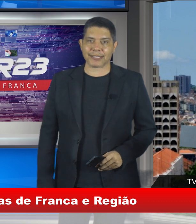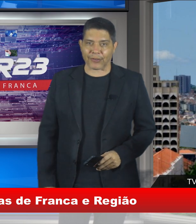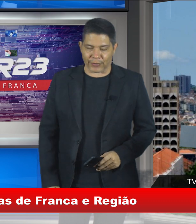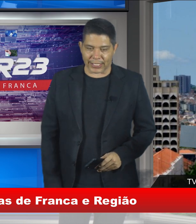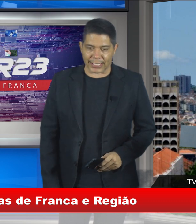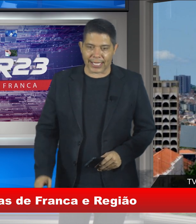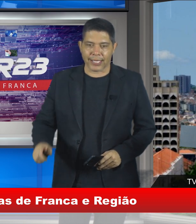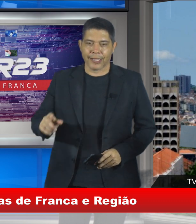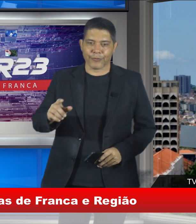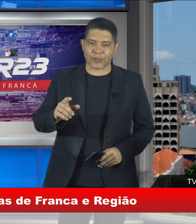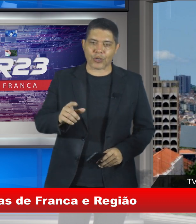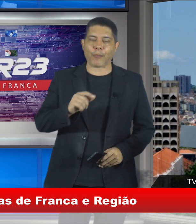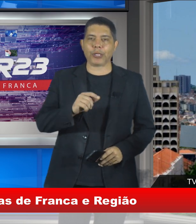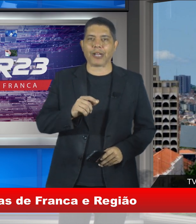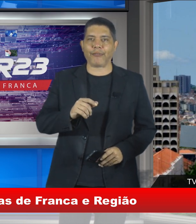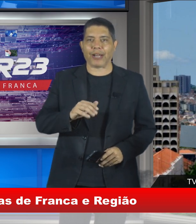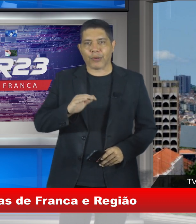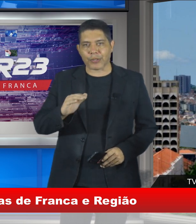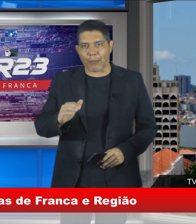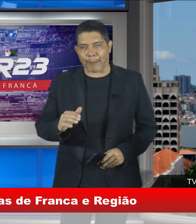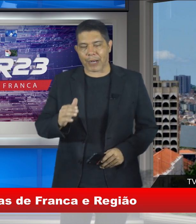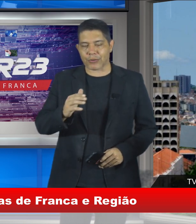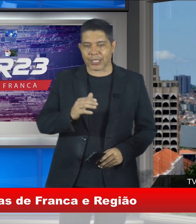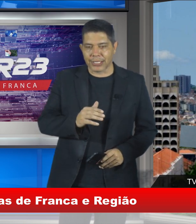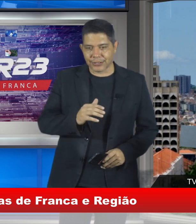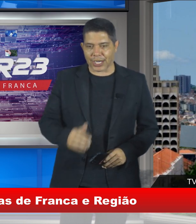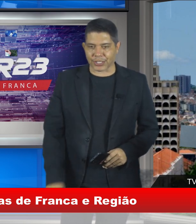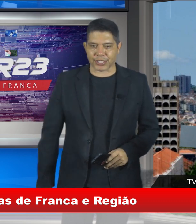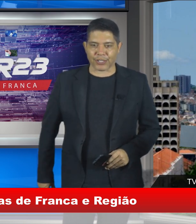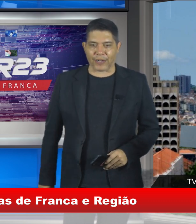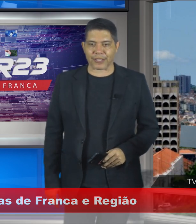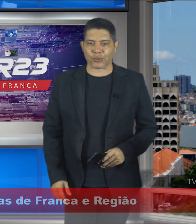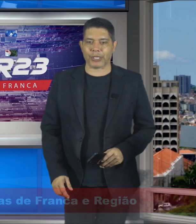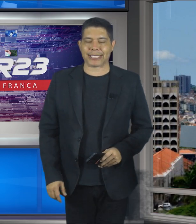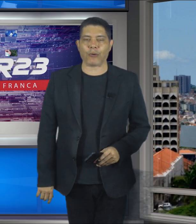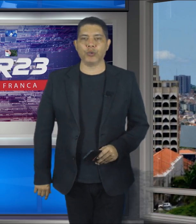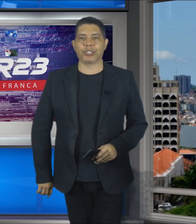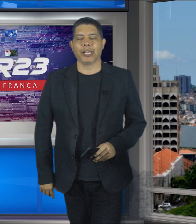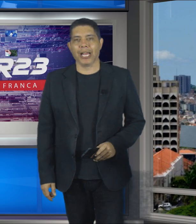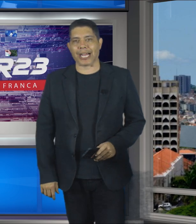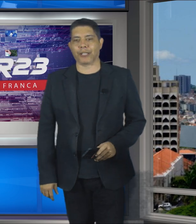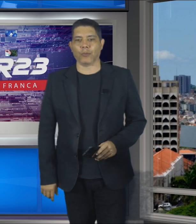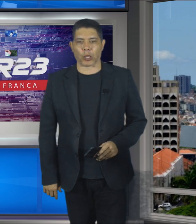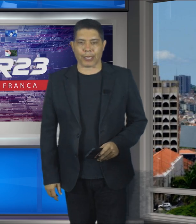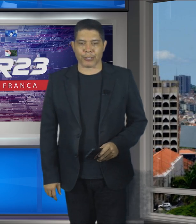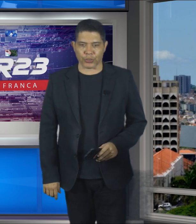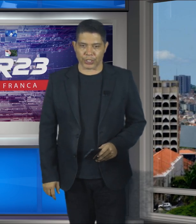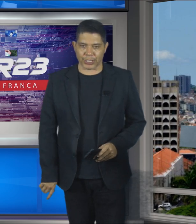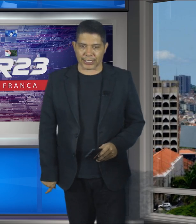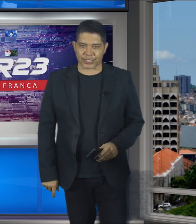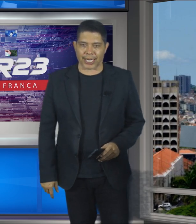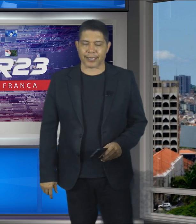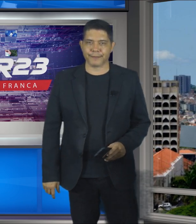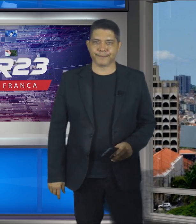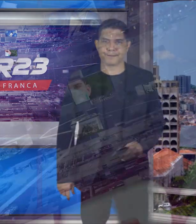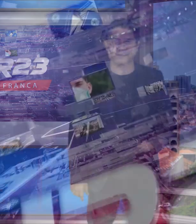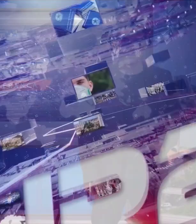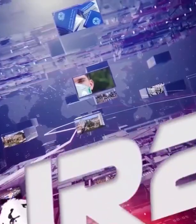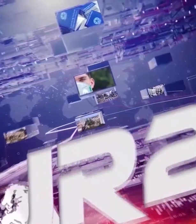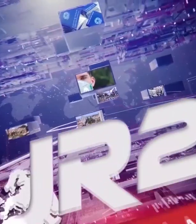uma sexta-feira, né? Nós vamos para o intervalo, vamos dar uma pausa, já já a gente fala sobre saúde aqui no programa de hoje. Até já!